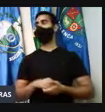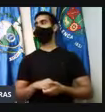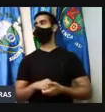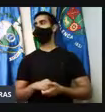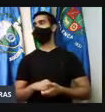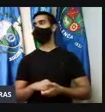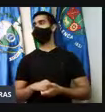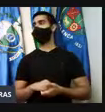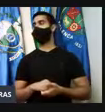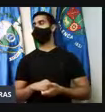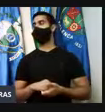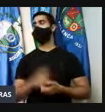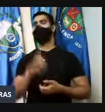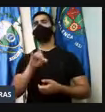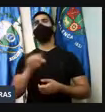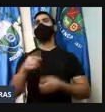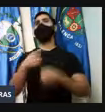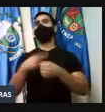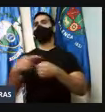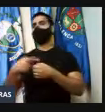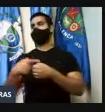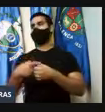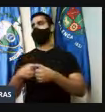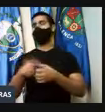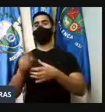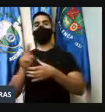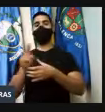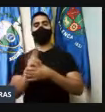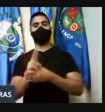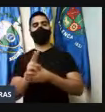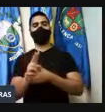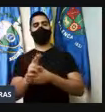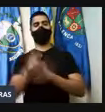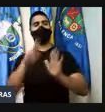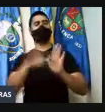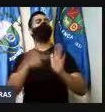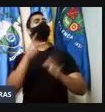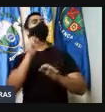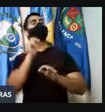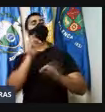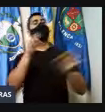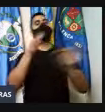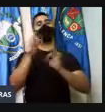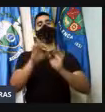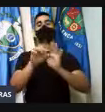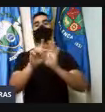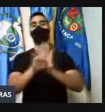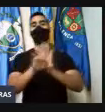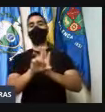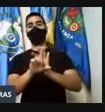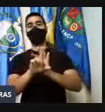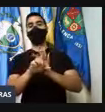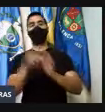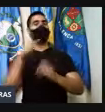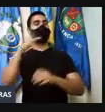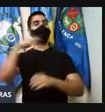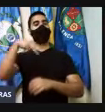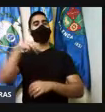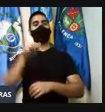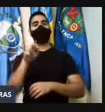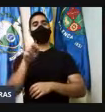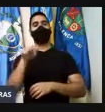do seu dia municipal e da outra providência. Do relatório, trata-se de projeto de lei ordinária oriundo do vereador Marquinhos da